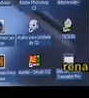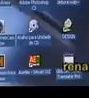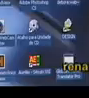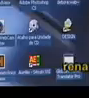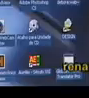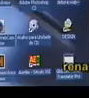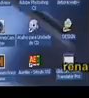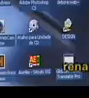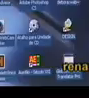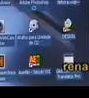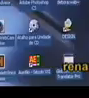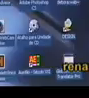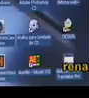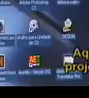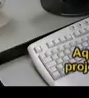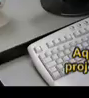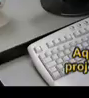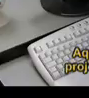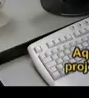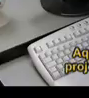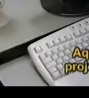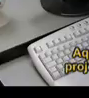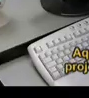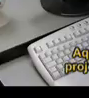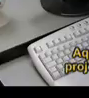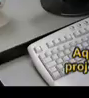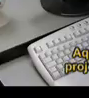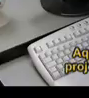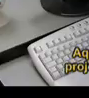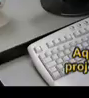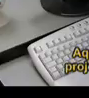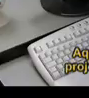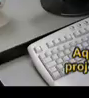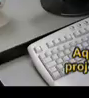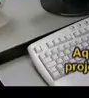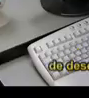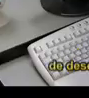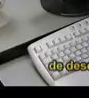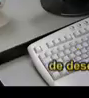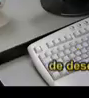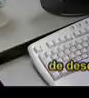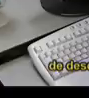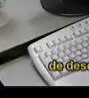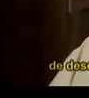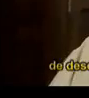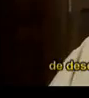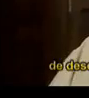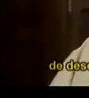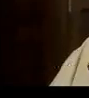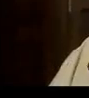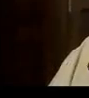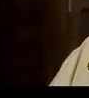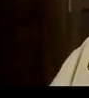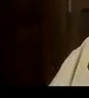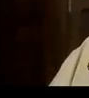há renascimento de interesse. Aqui em Uppsala, há projeto muito interessante de desenvolvimento